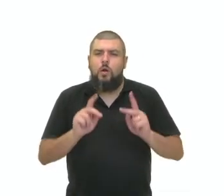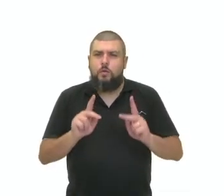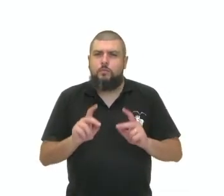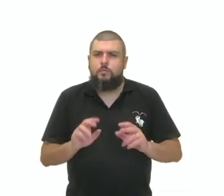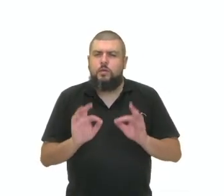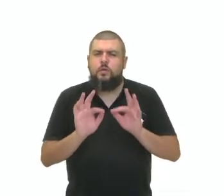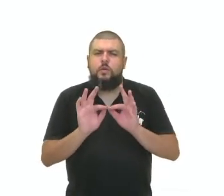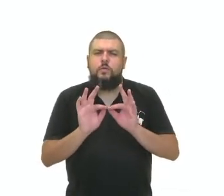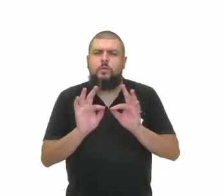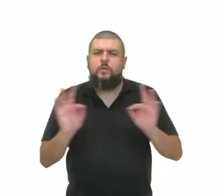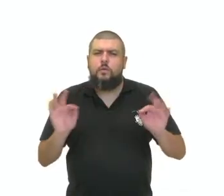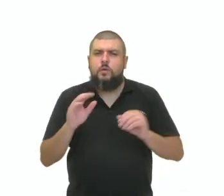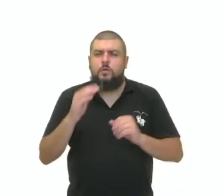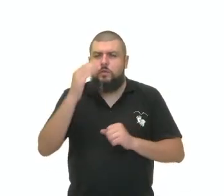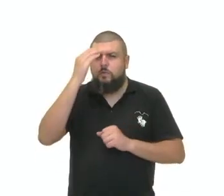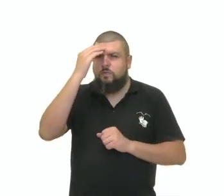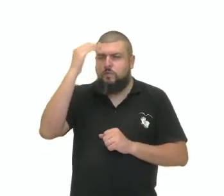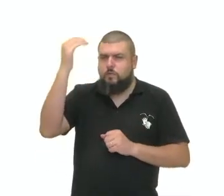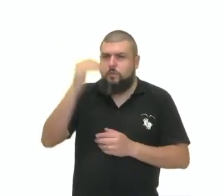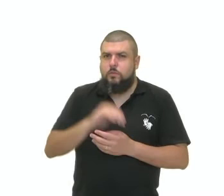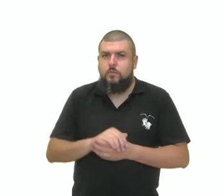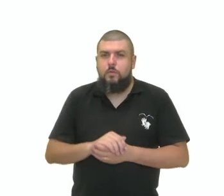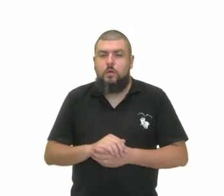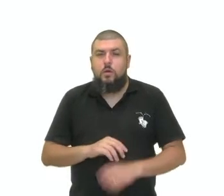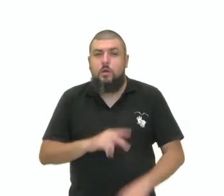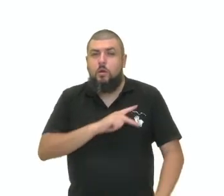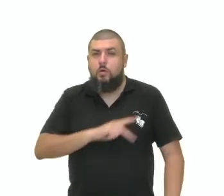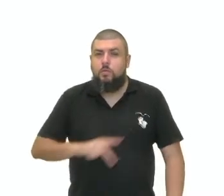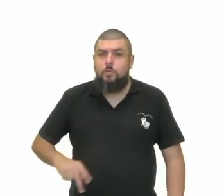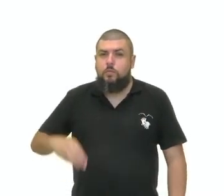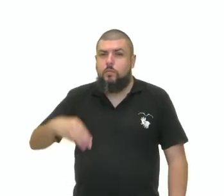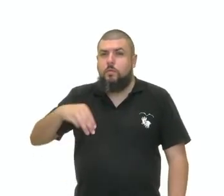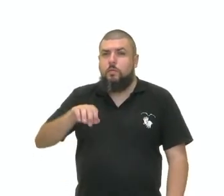famosas, no auge do milagre, o presidente Emílio Médici